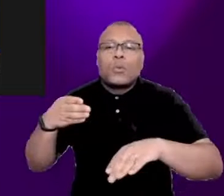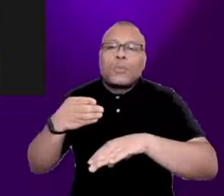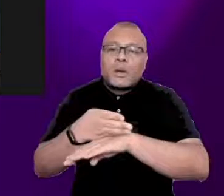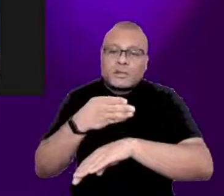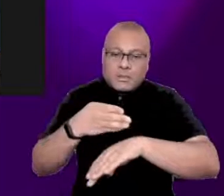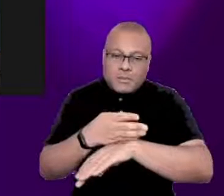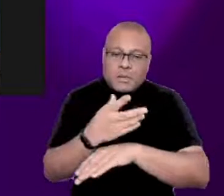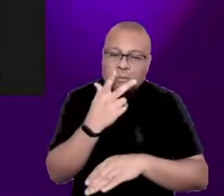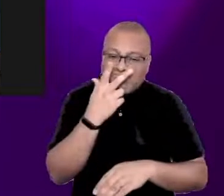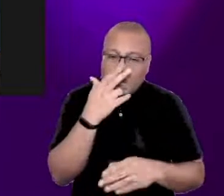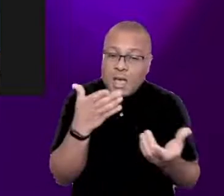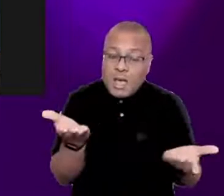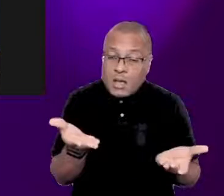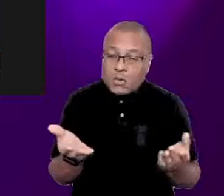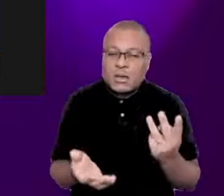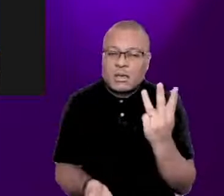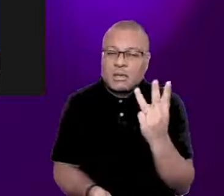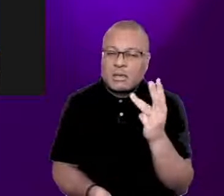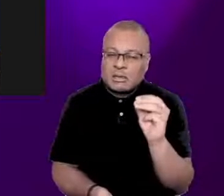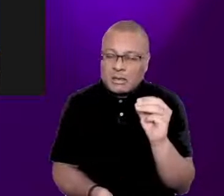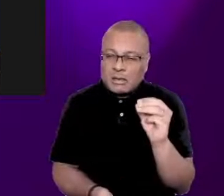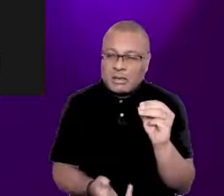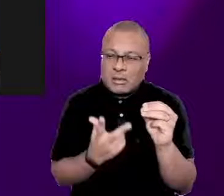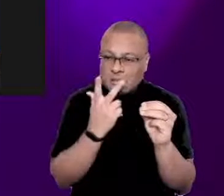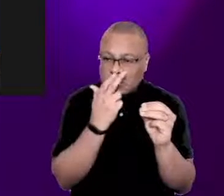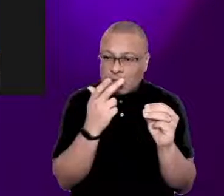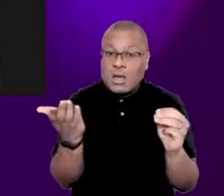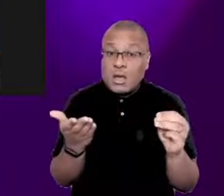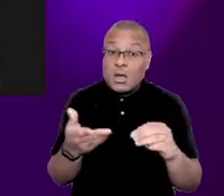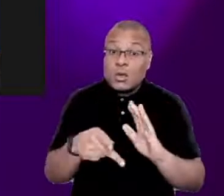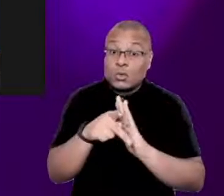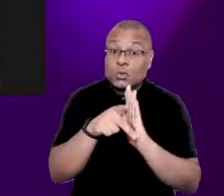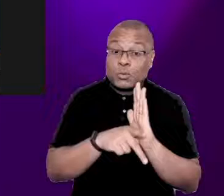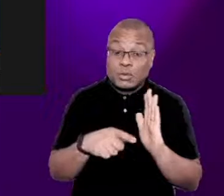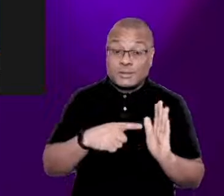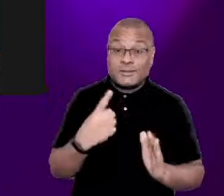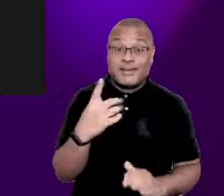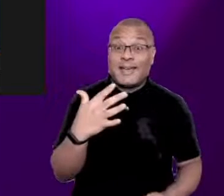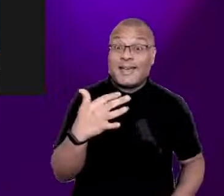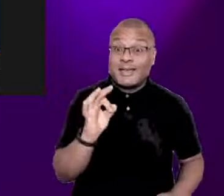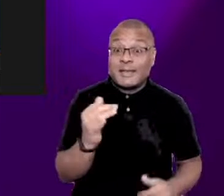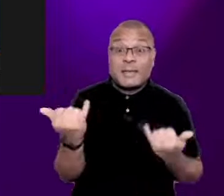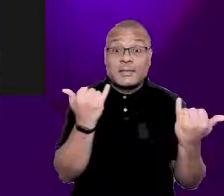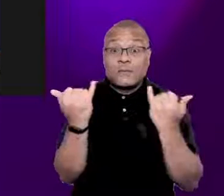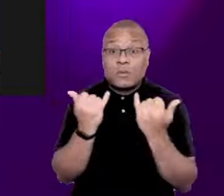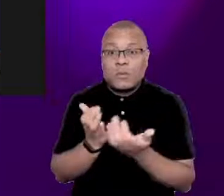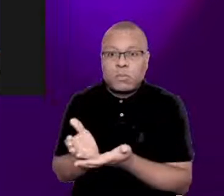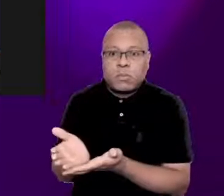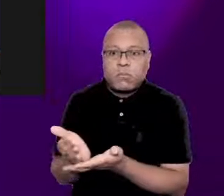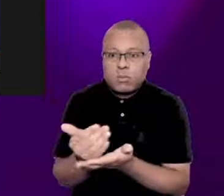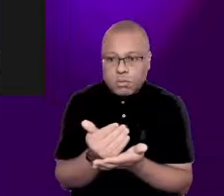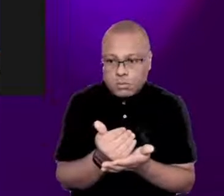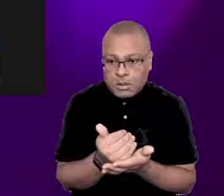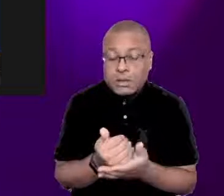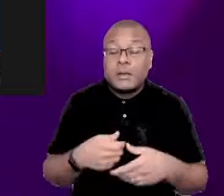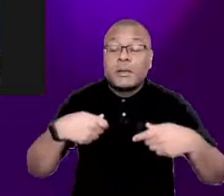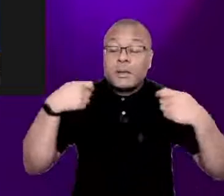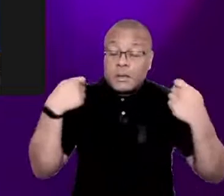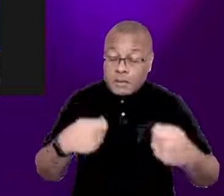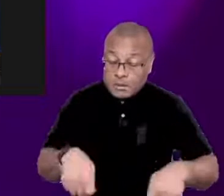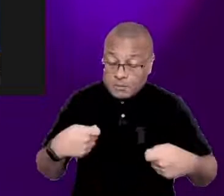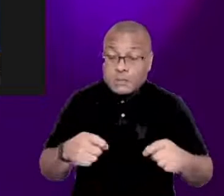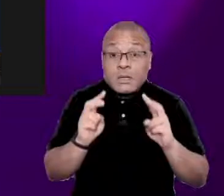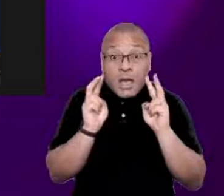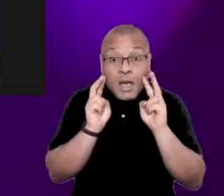para quase 30, mas no nosso projeto tinham 10 organizações coletando desfechos, e a gente precisa ver esses